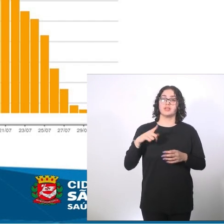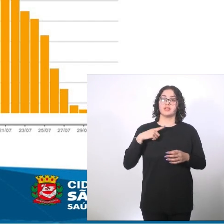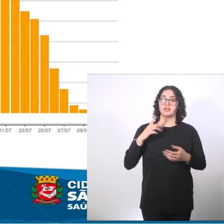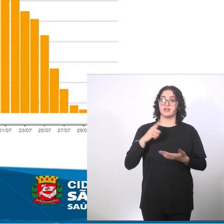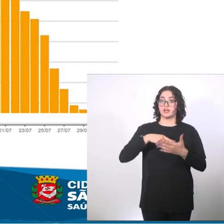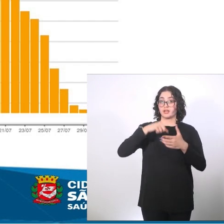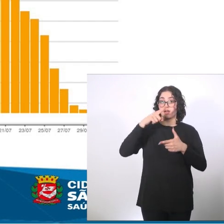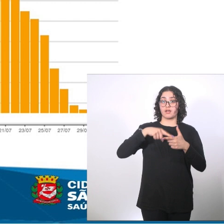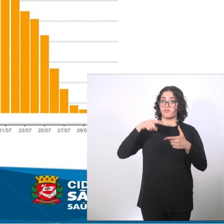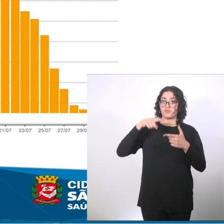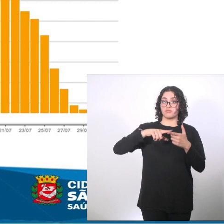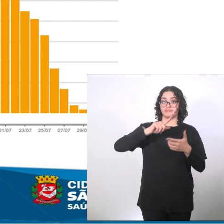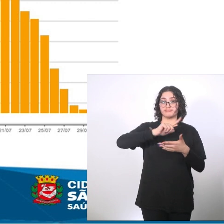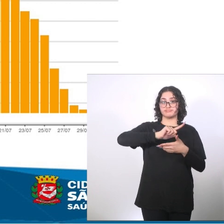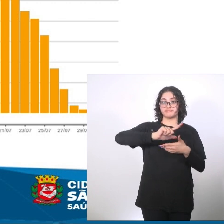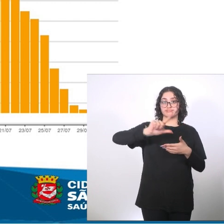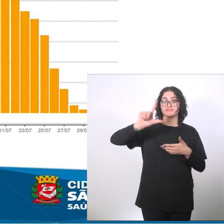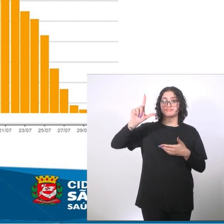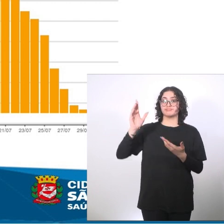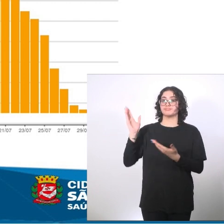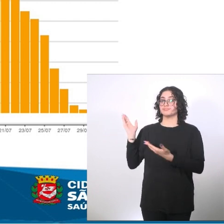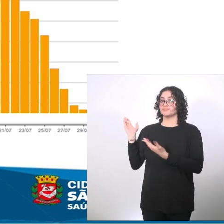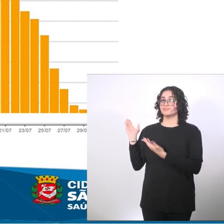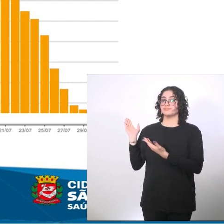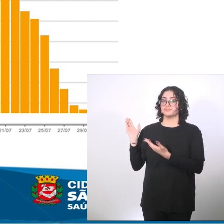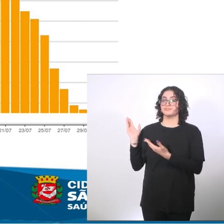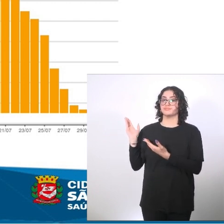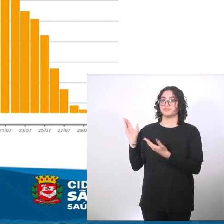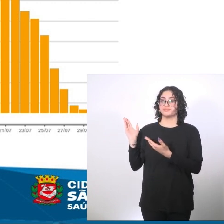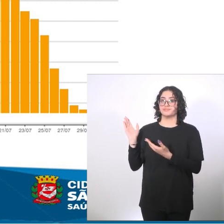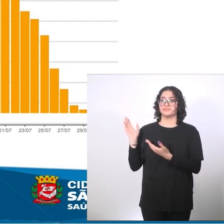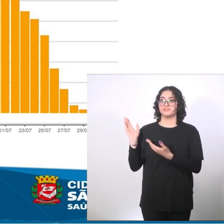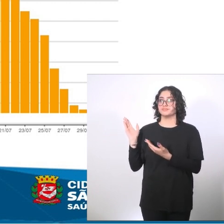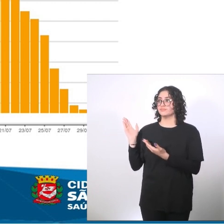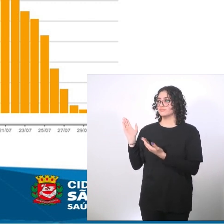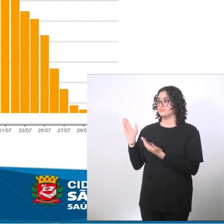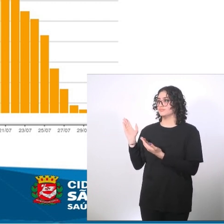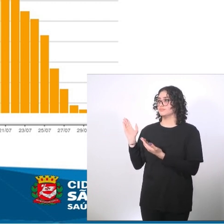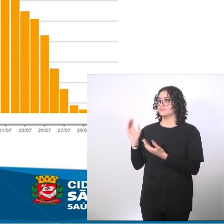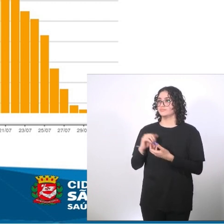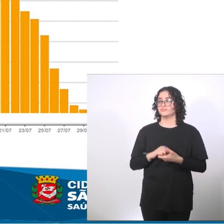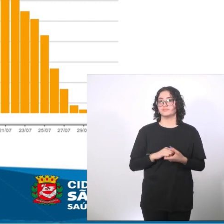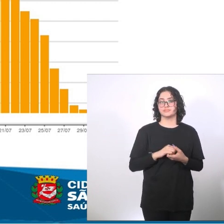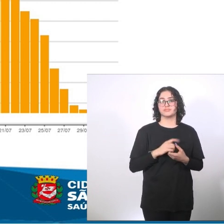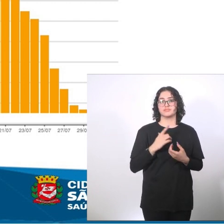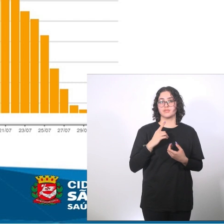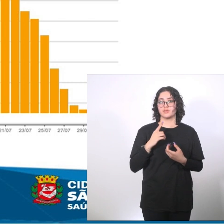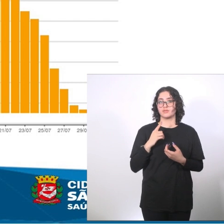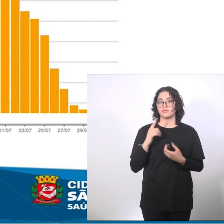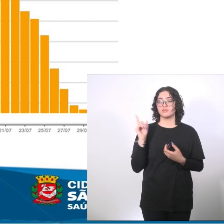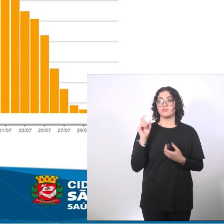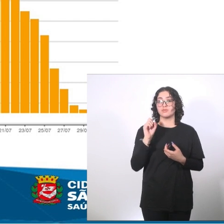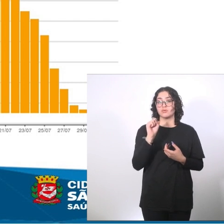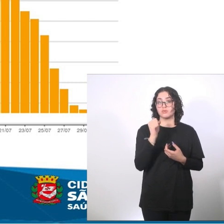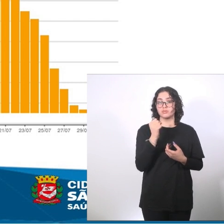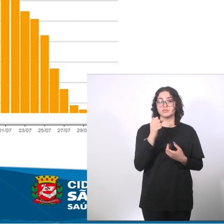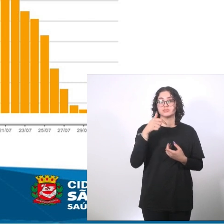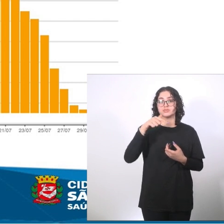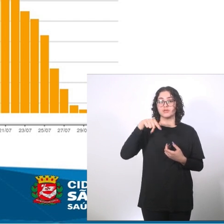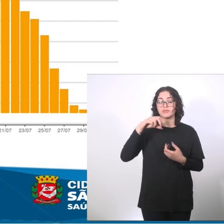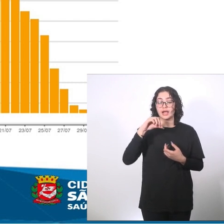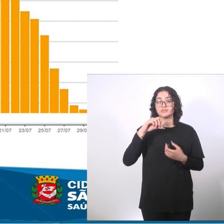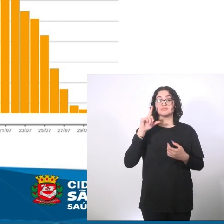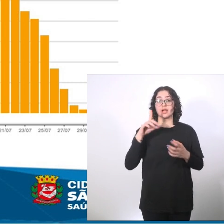para vocês verem até ontem, às 5 horas da tarde, então até o dia 1º de agosto, 879 casos